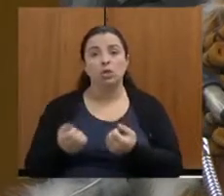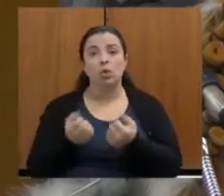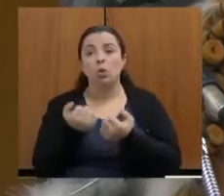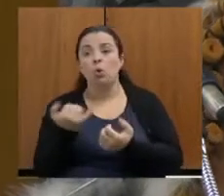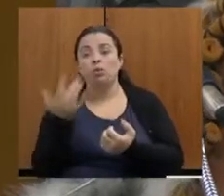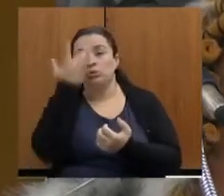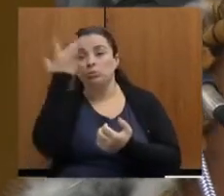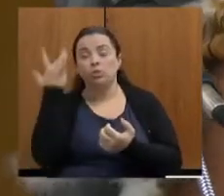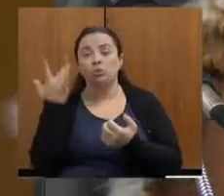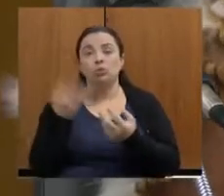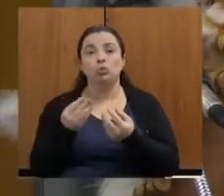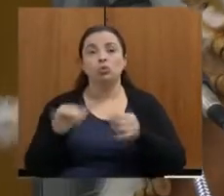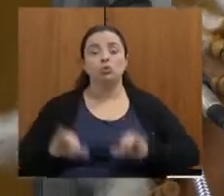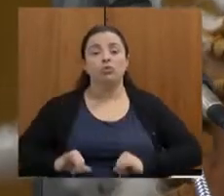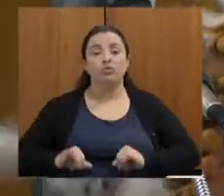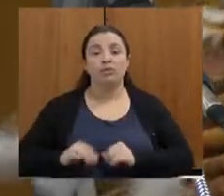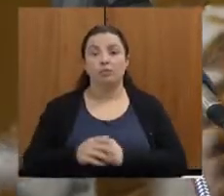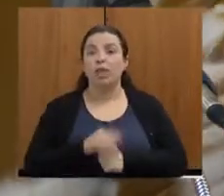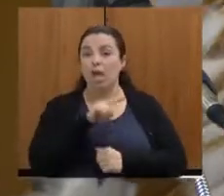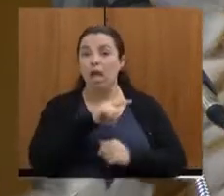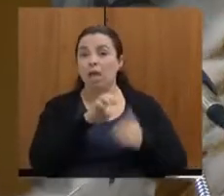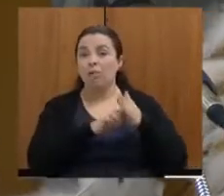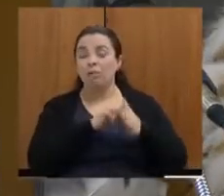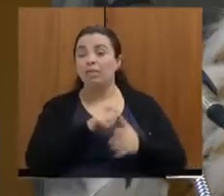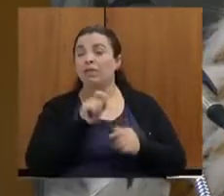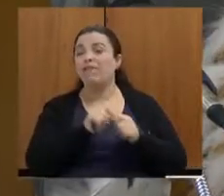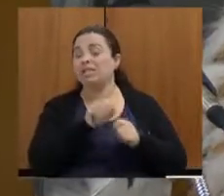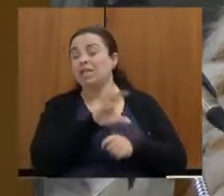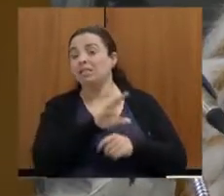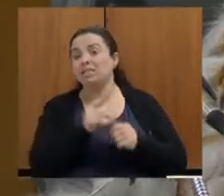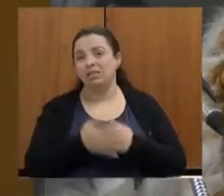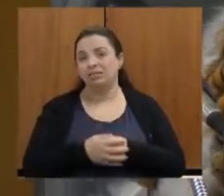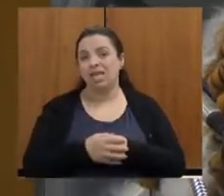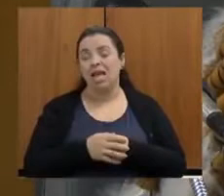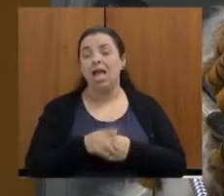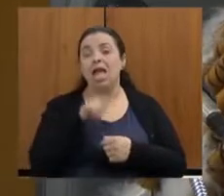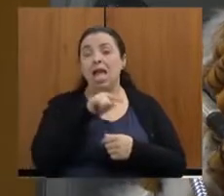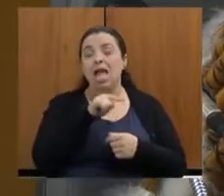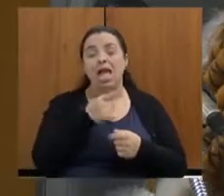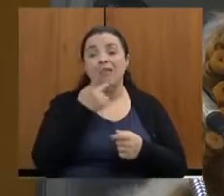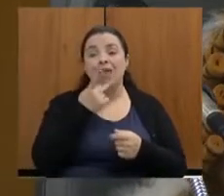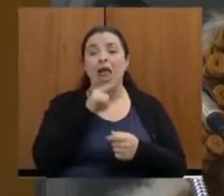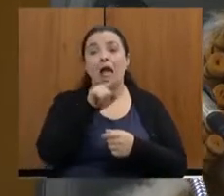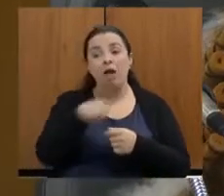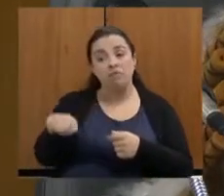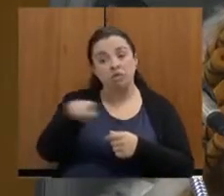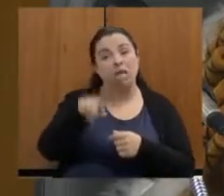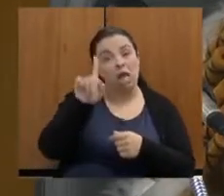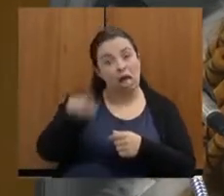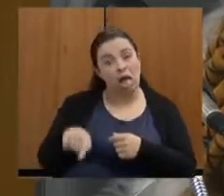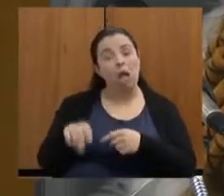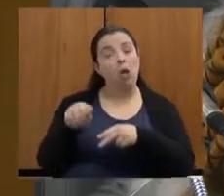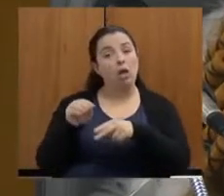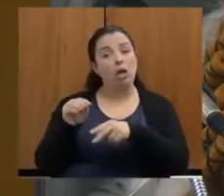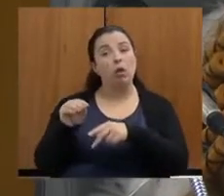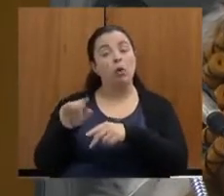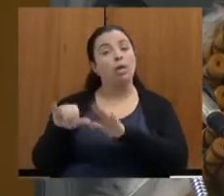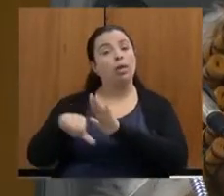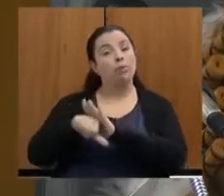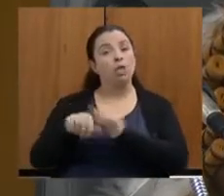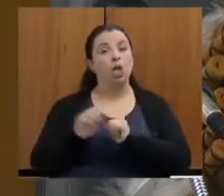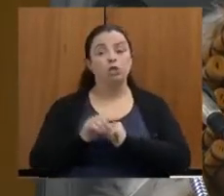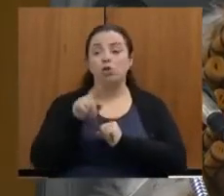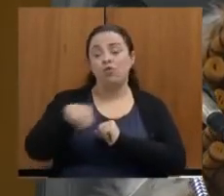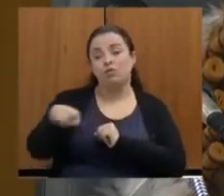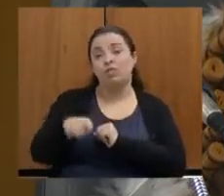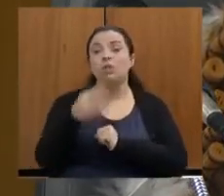conta que ela tem ignorando e tentando dizer que os atingidos é que são os criminosos que os atingido é que são